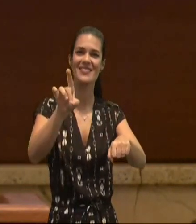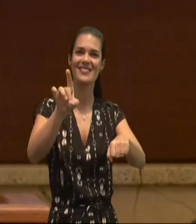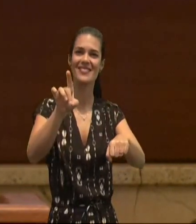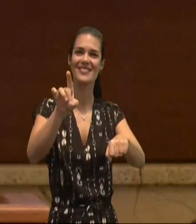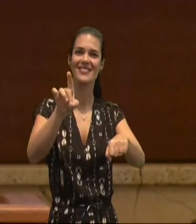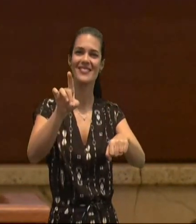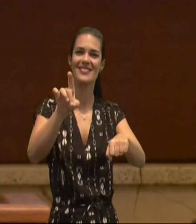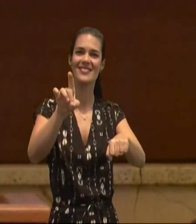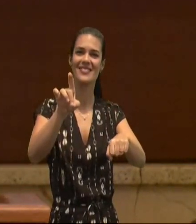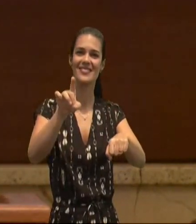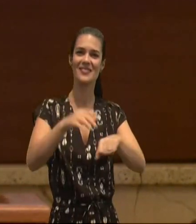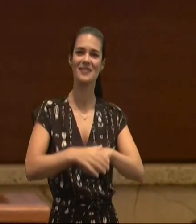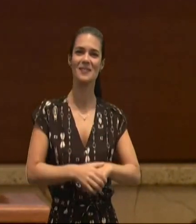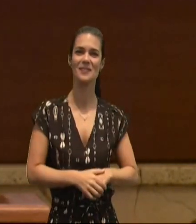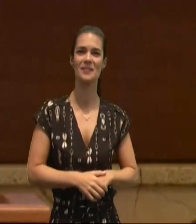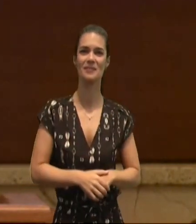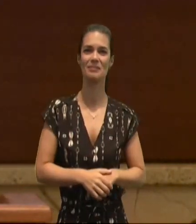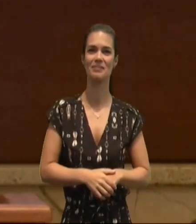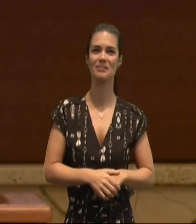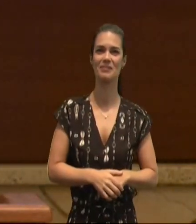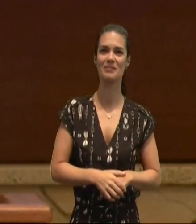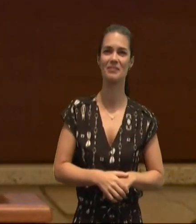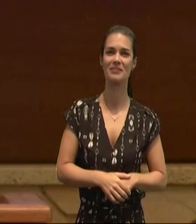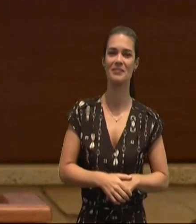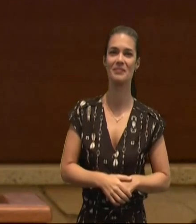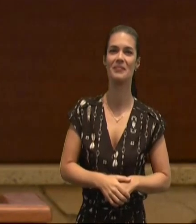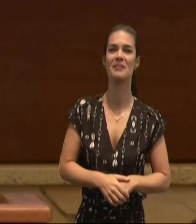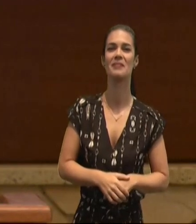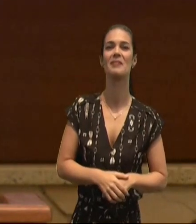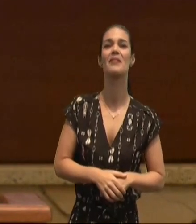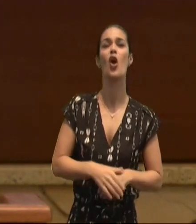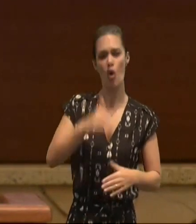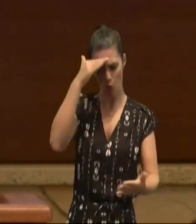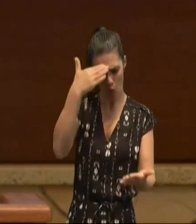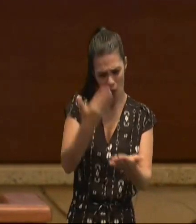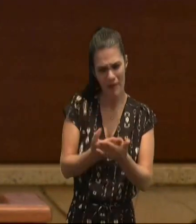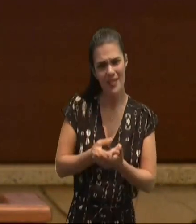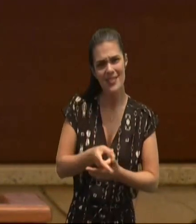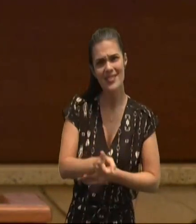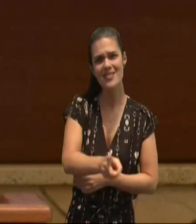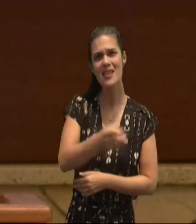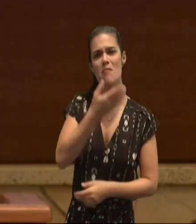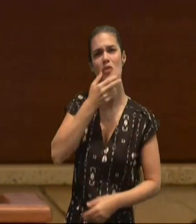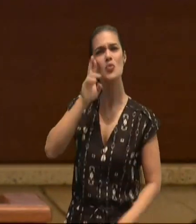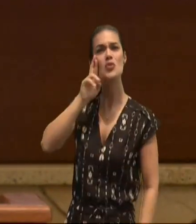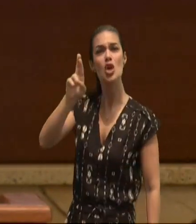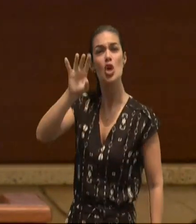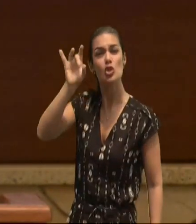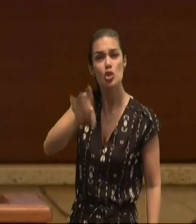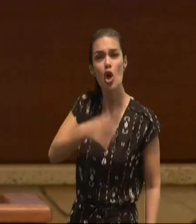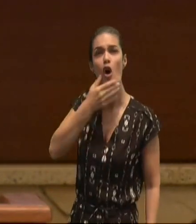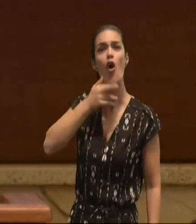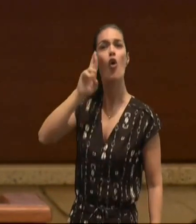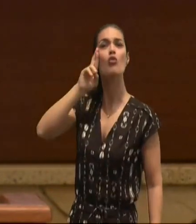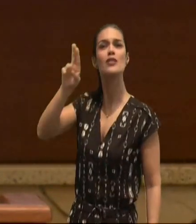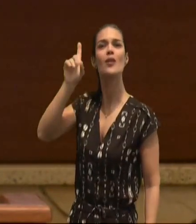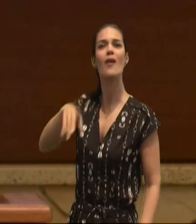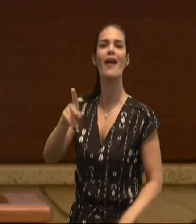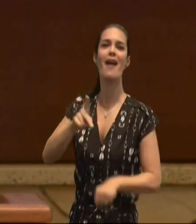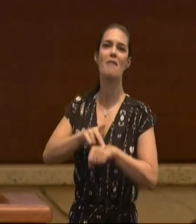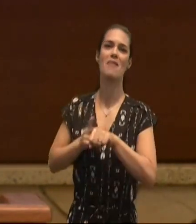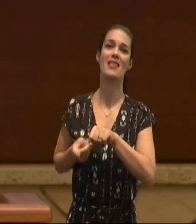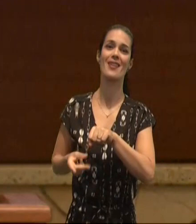26, 4. Confiem para sempre no Senhor, pois o Senhor, somente o Senhor é a rocha